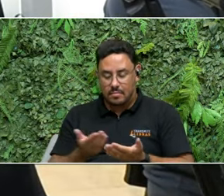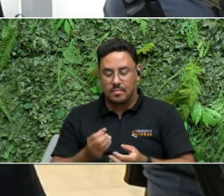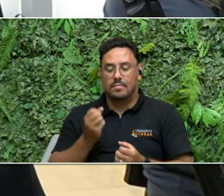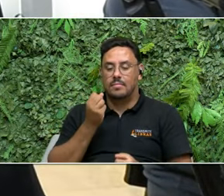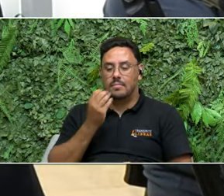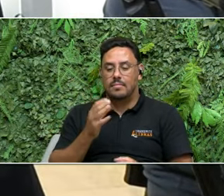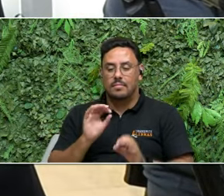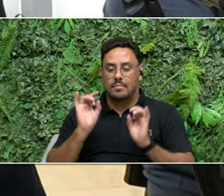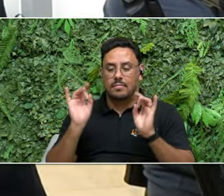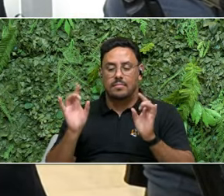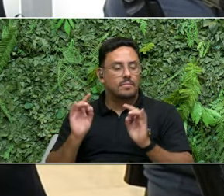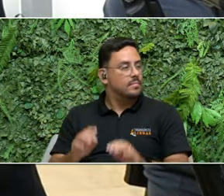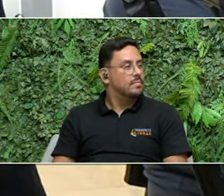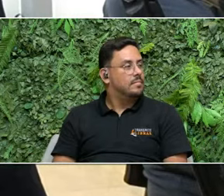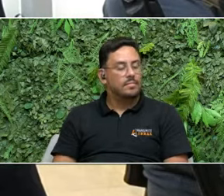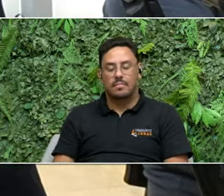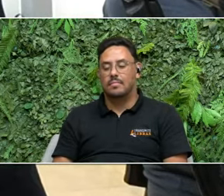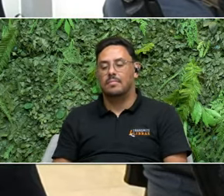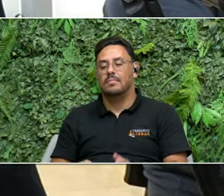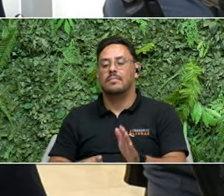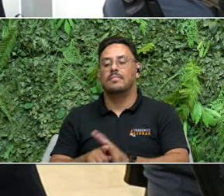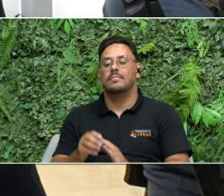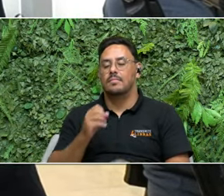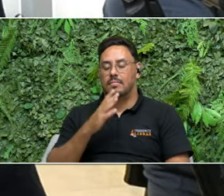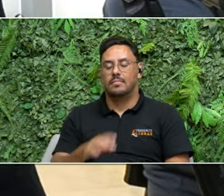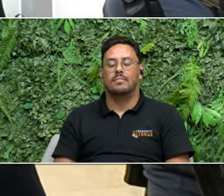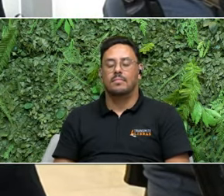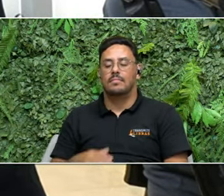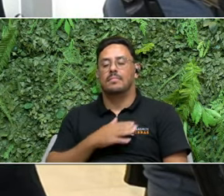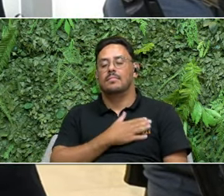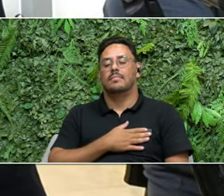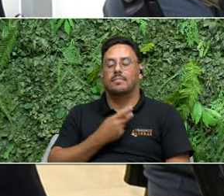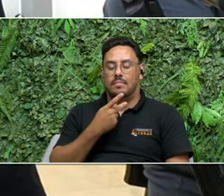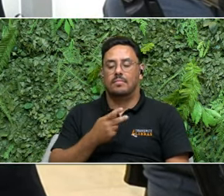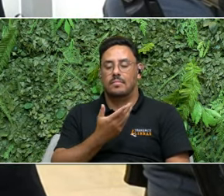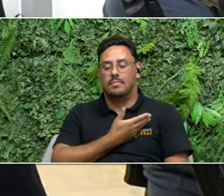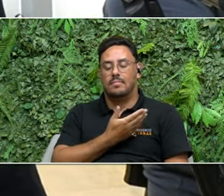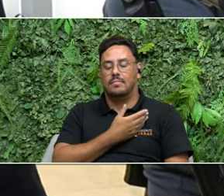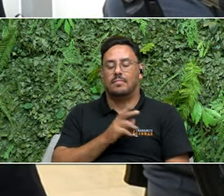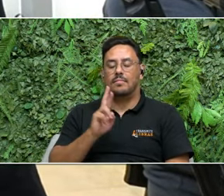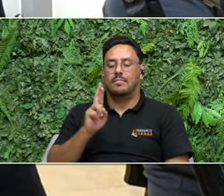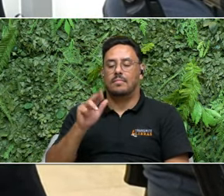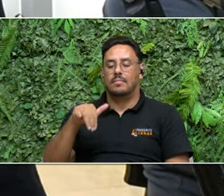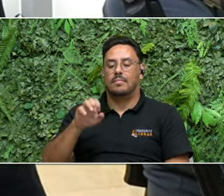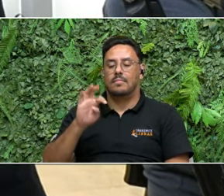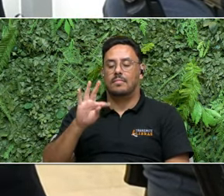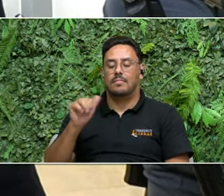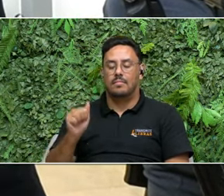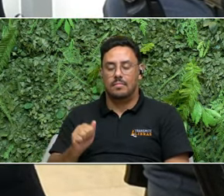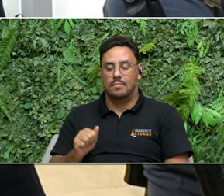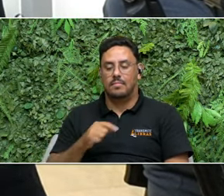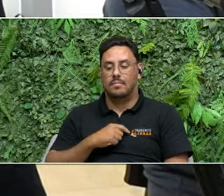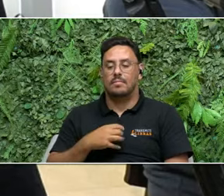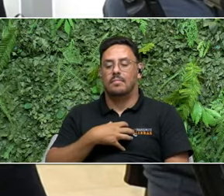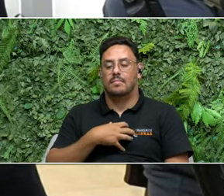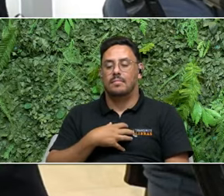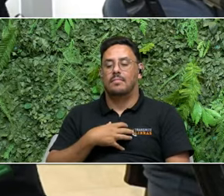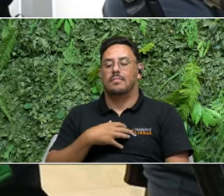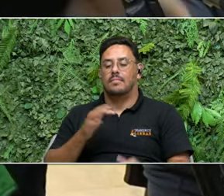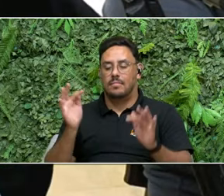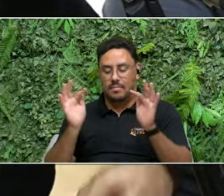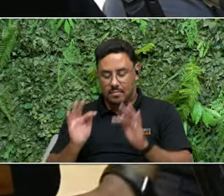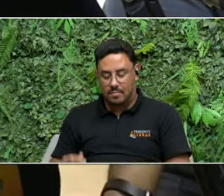entrevistar entrevista ele aí bo obgado queria mandar um abraço pra minha amiga Renata Carvalhais que tá feliz da